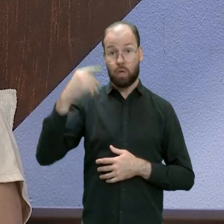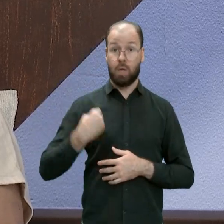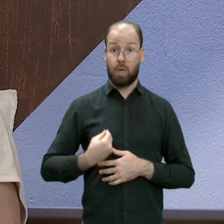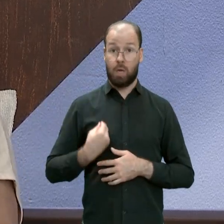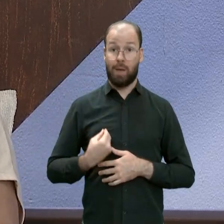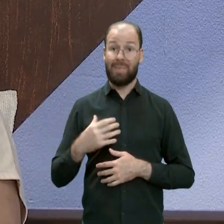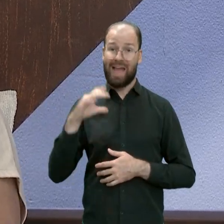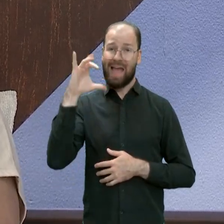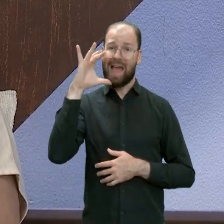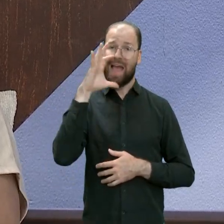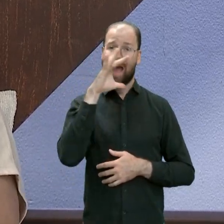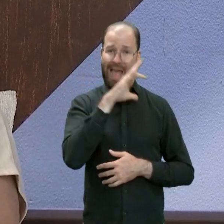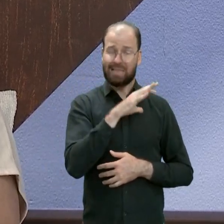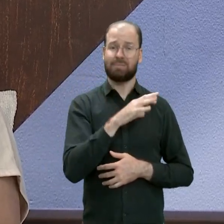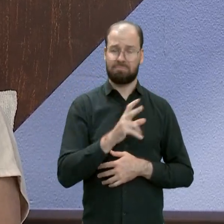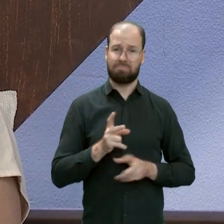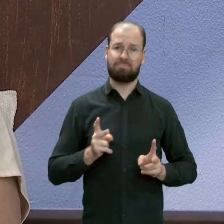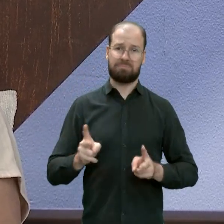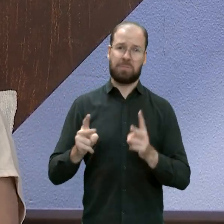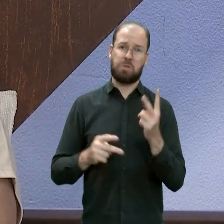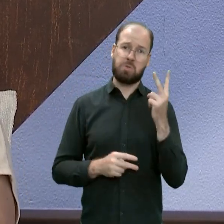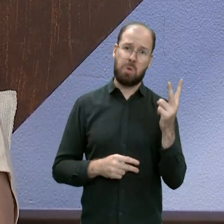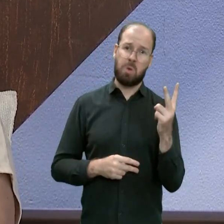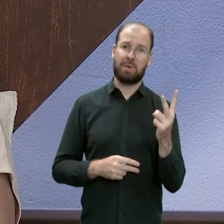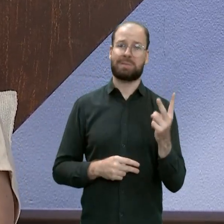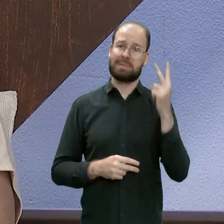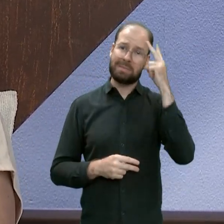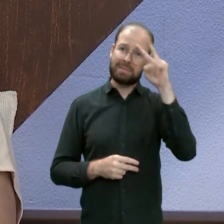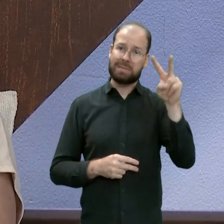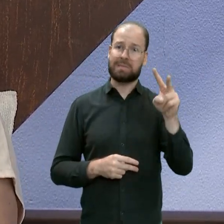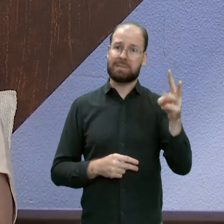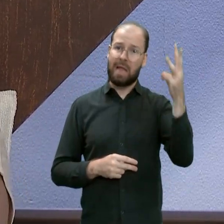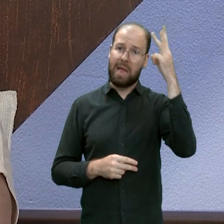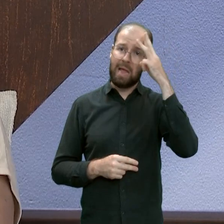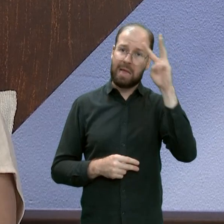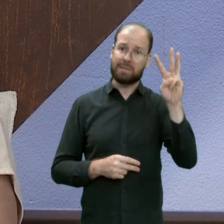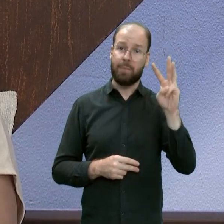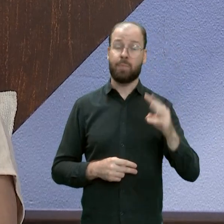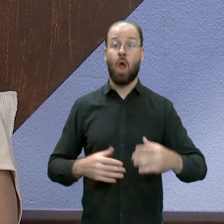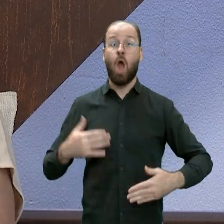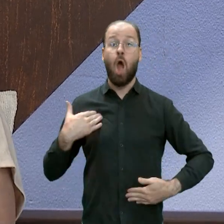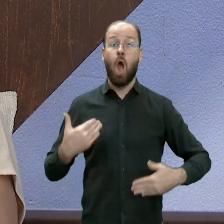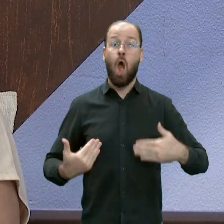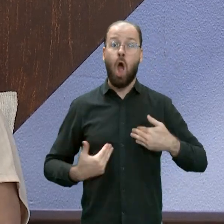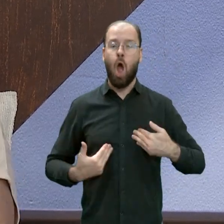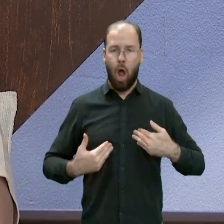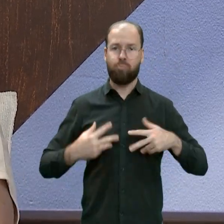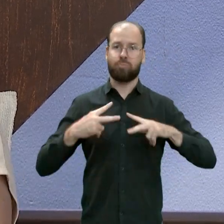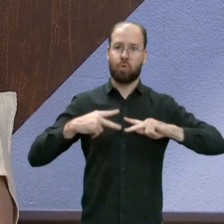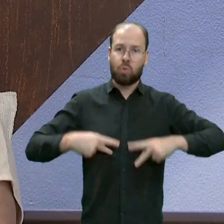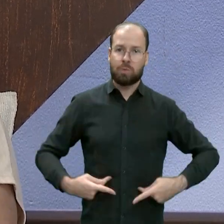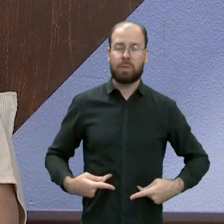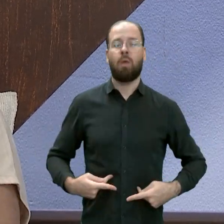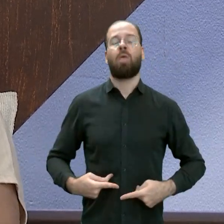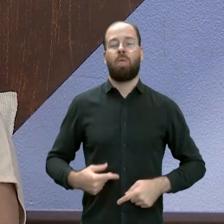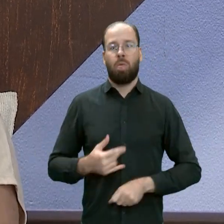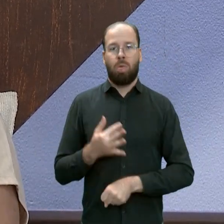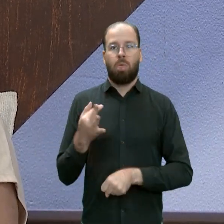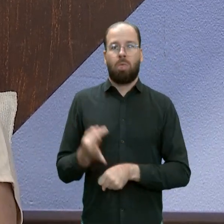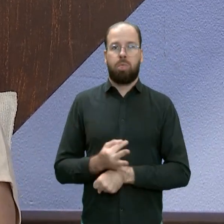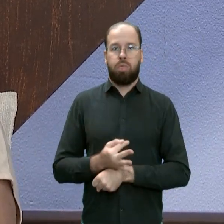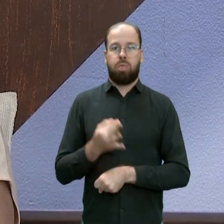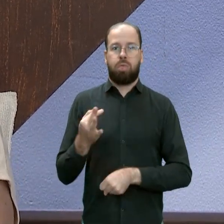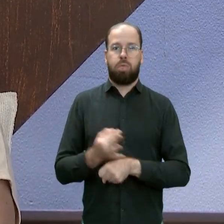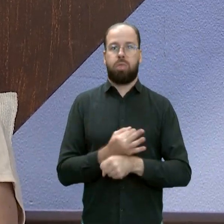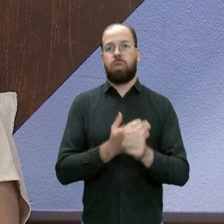persistindo para 2, 3 dias. Então, o corpo humano ele está suportando uma carga de 2,